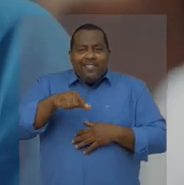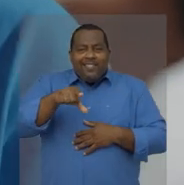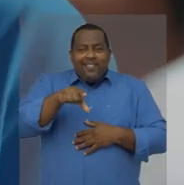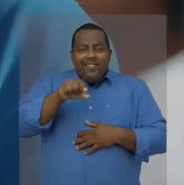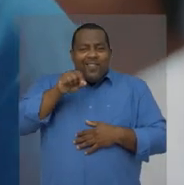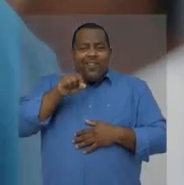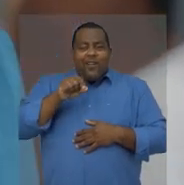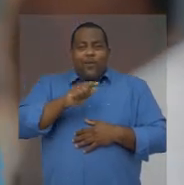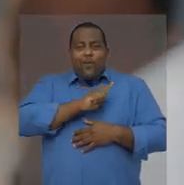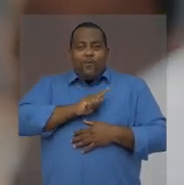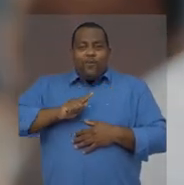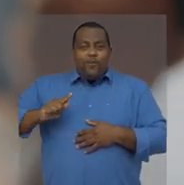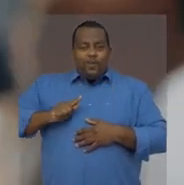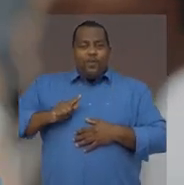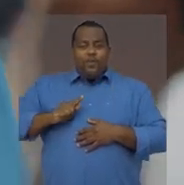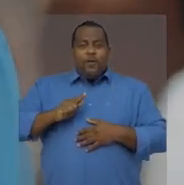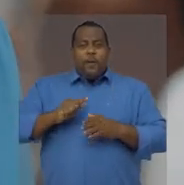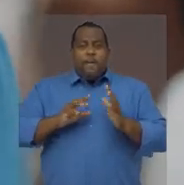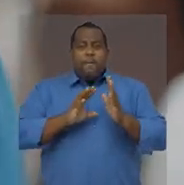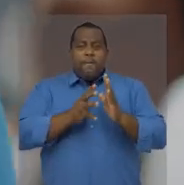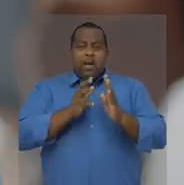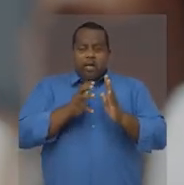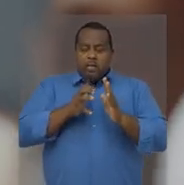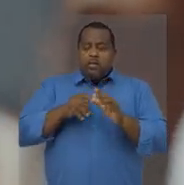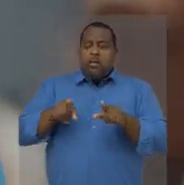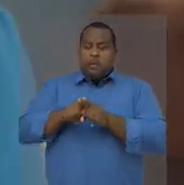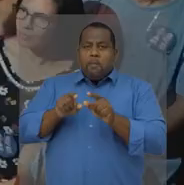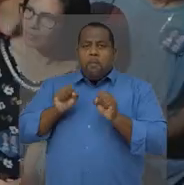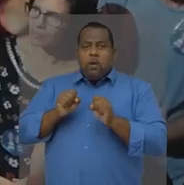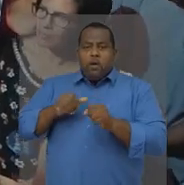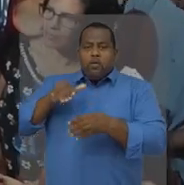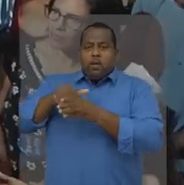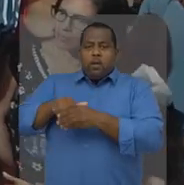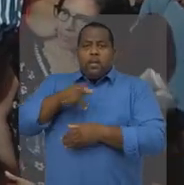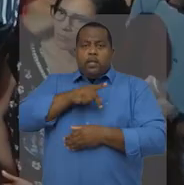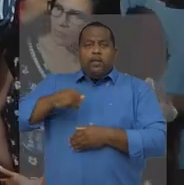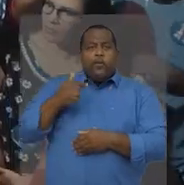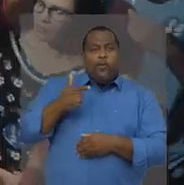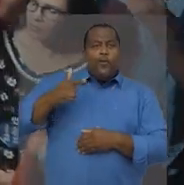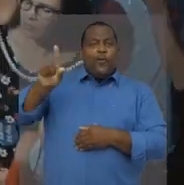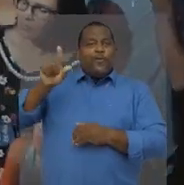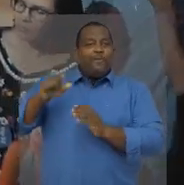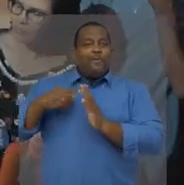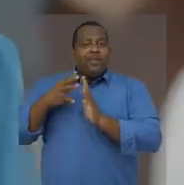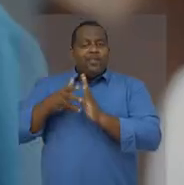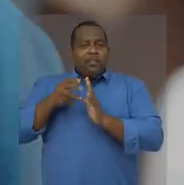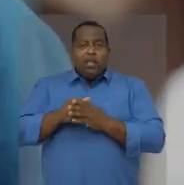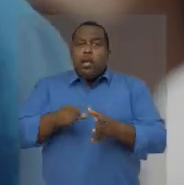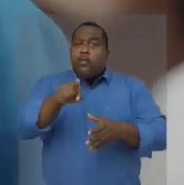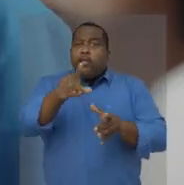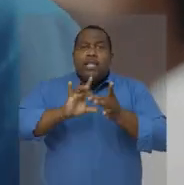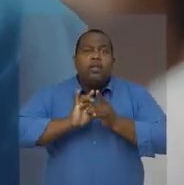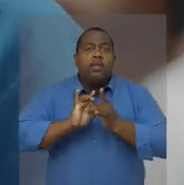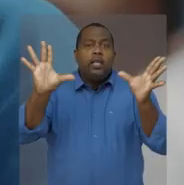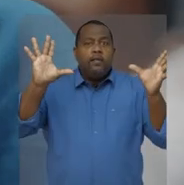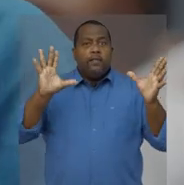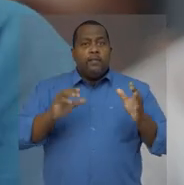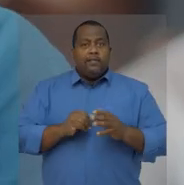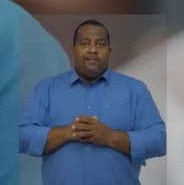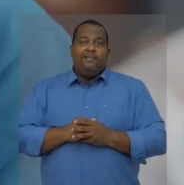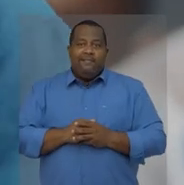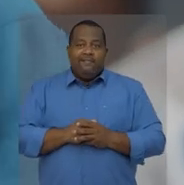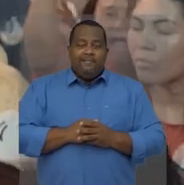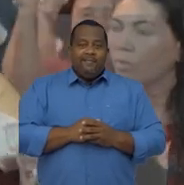Vocês podem escolher o governador de um partido e podem votar no presidente de outro. Vocês